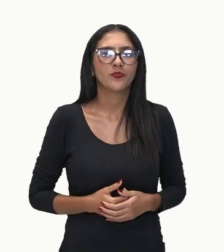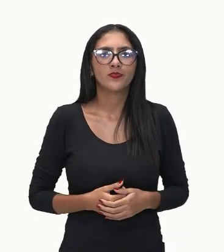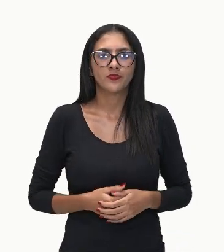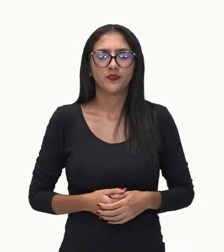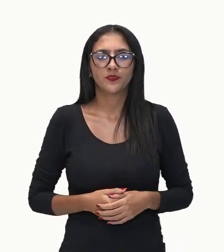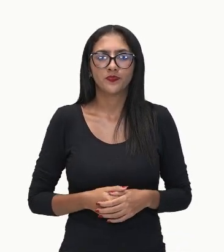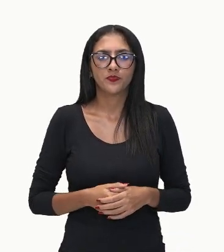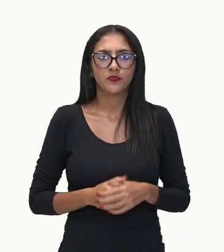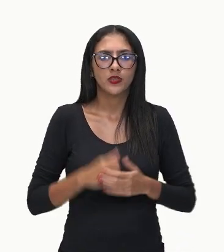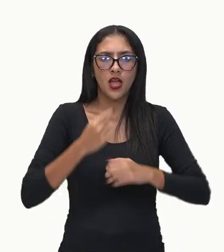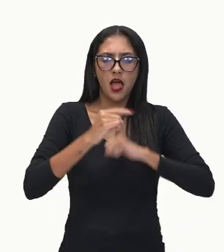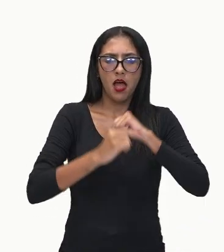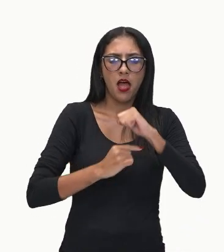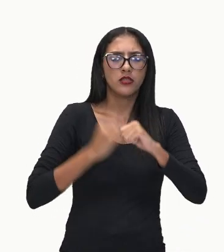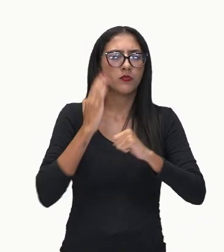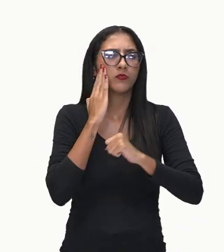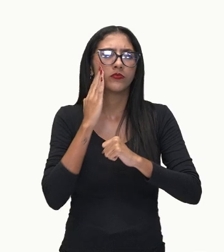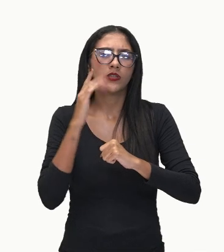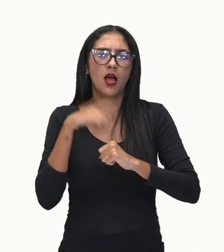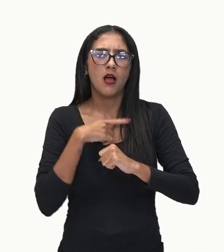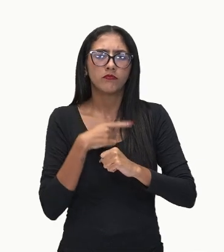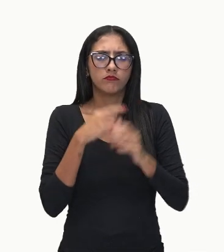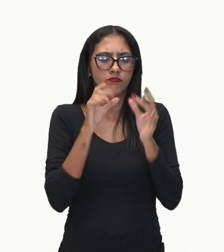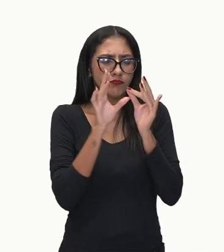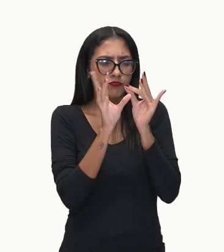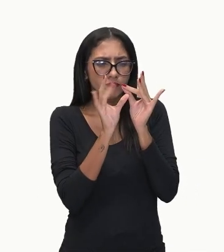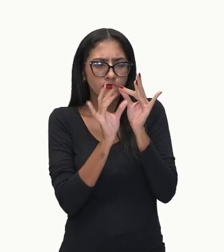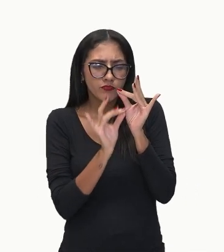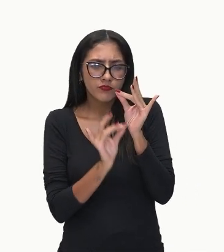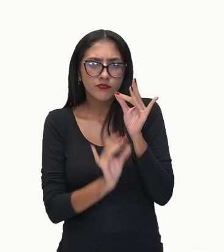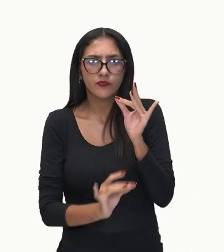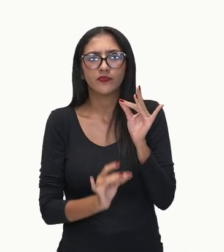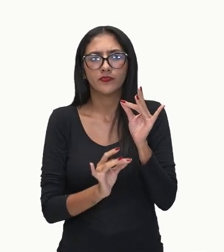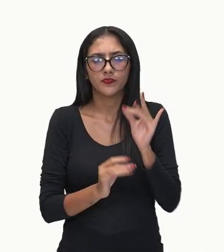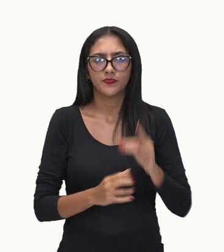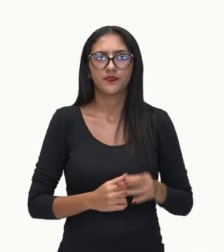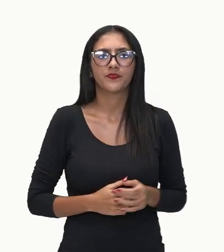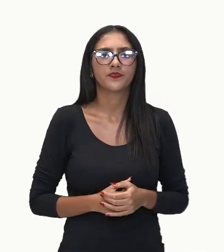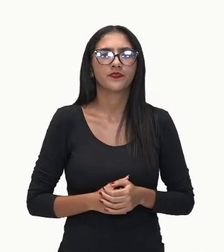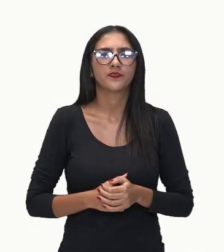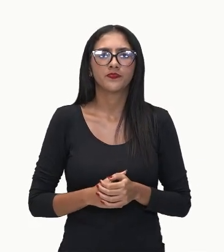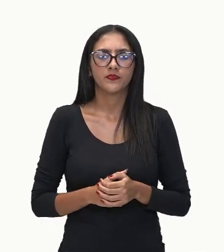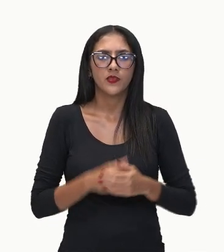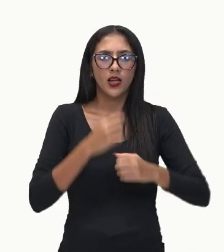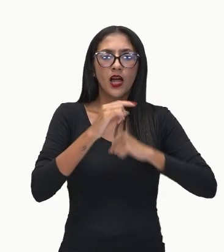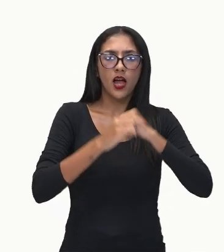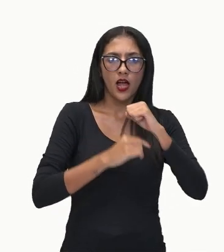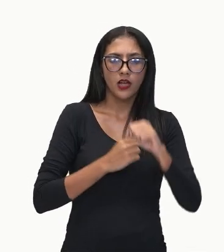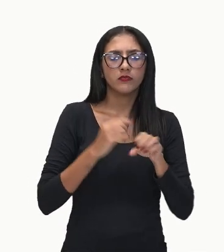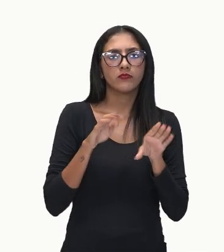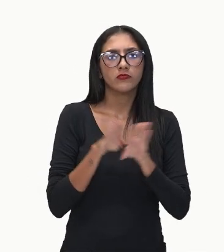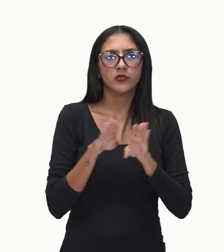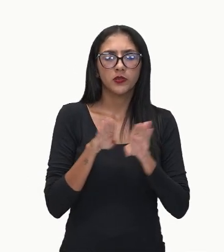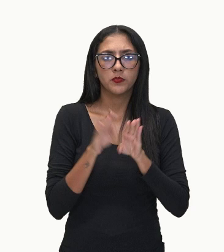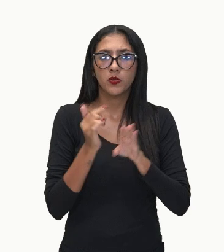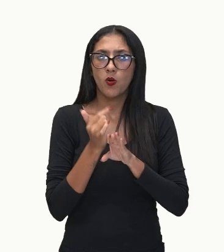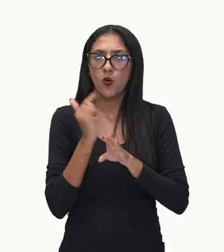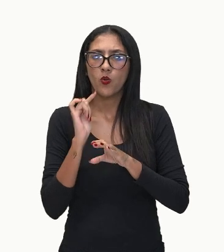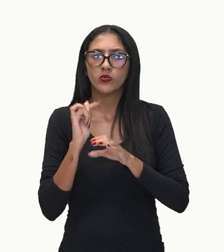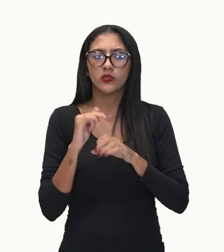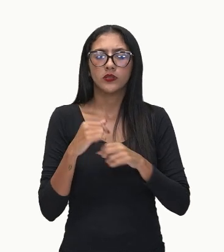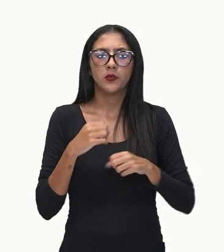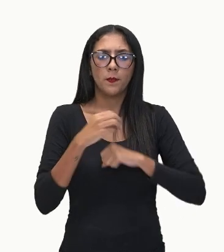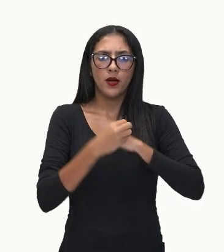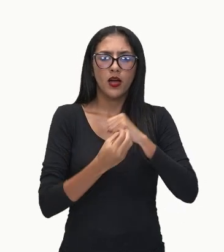que átomos são partículas muito pequenas, muito pequenas. Além dos átomos, elas também transportam as moléculas